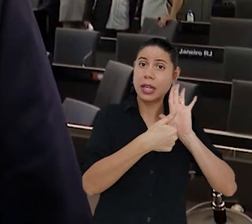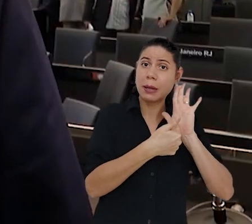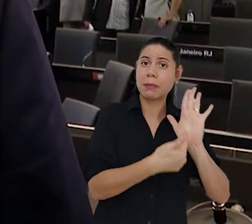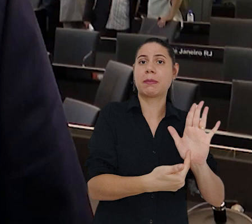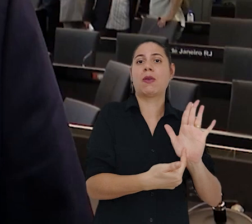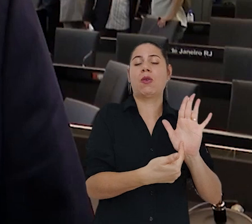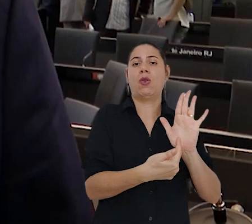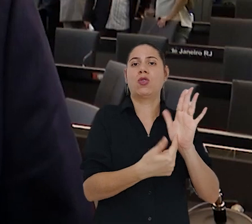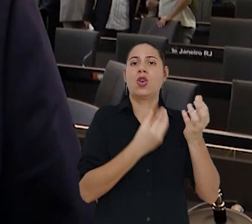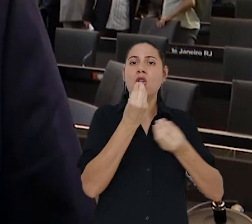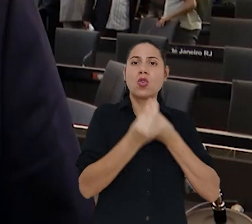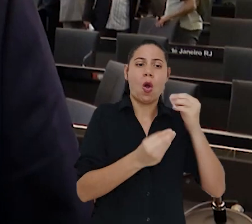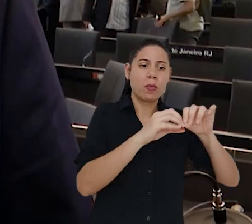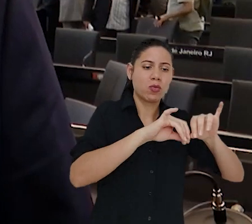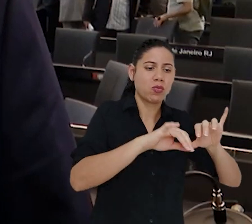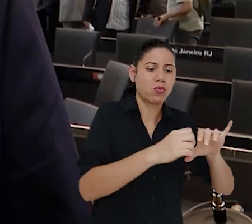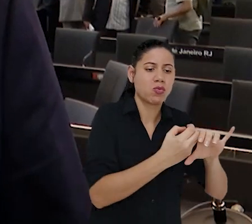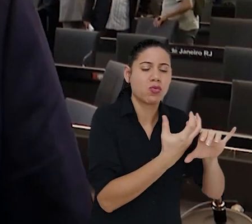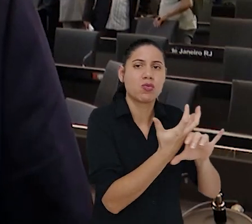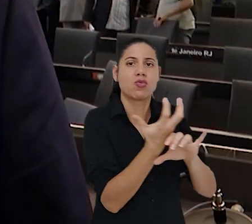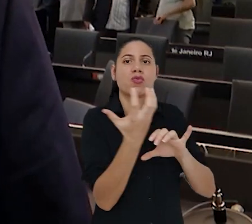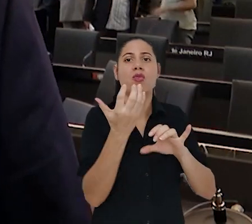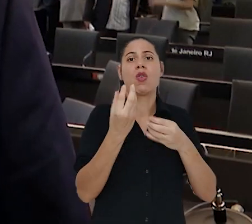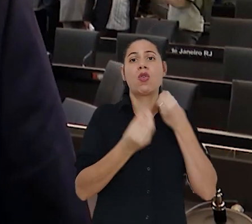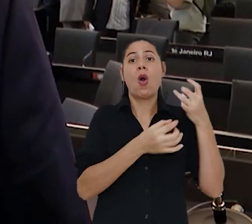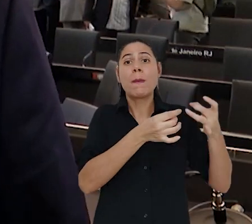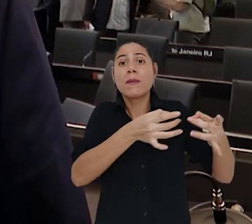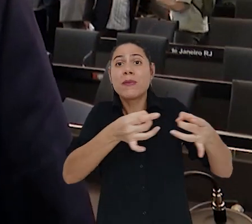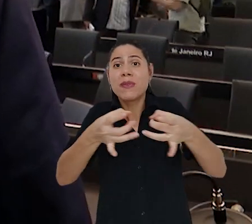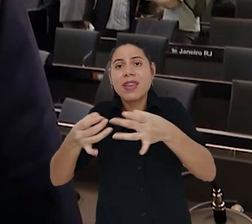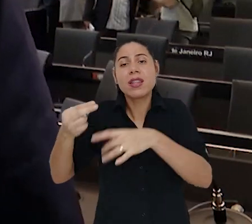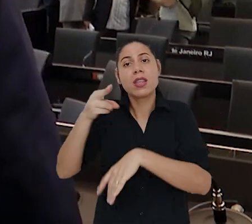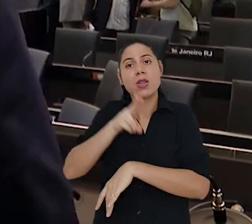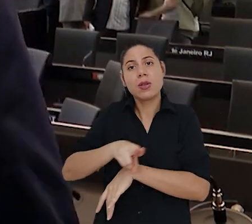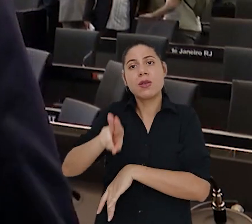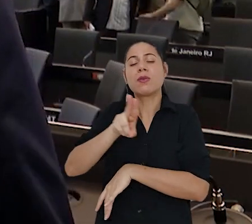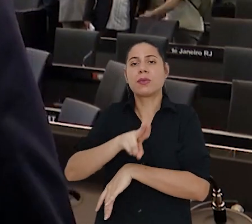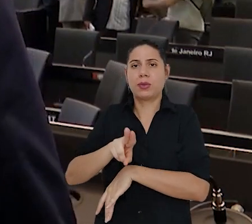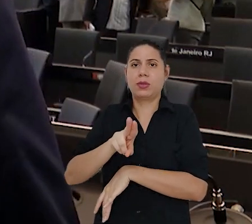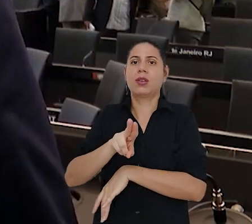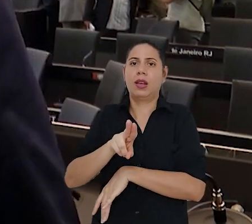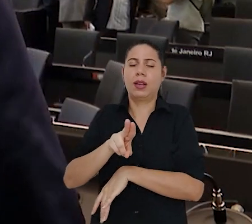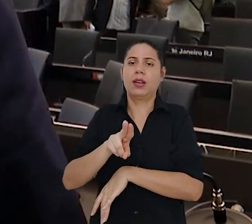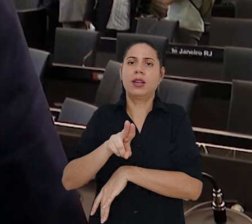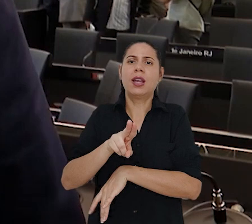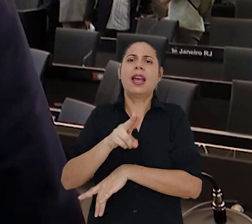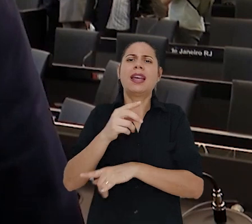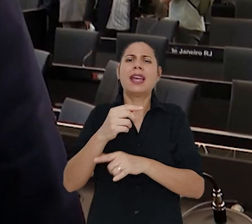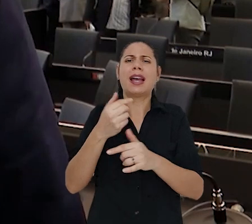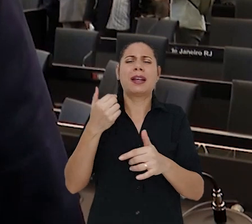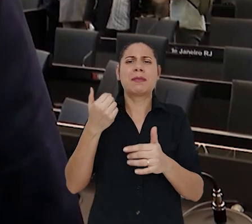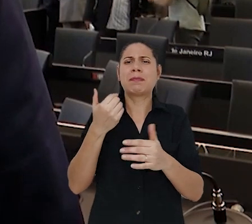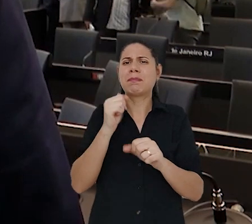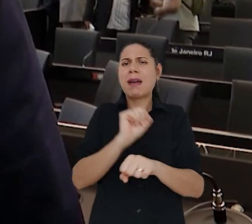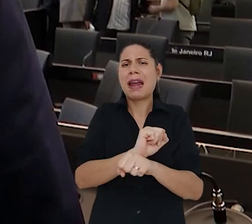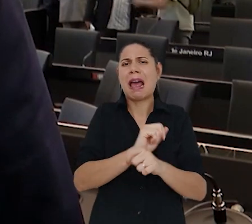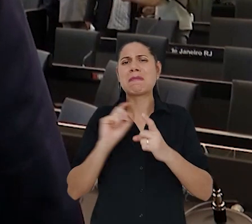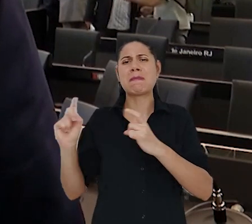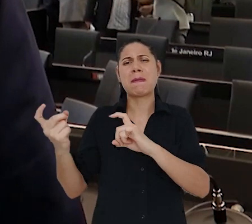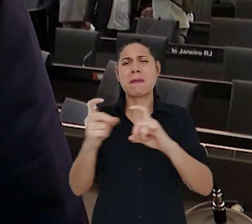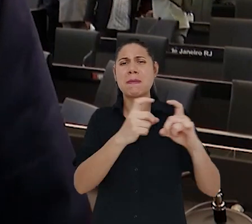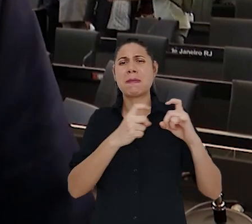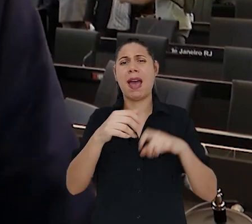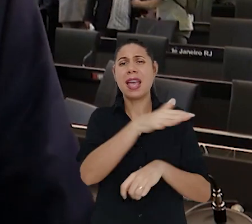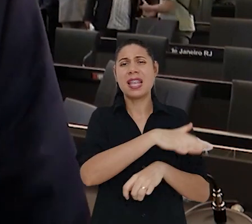a forma do cultivo, a forma da venda, a forma do uso, certamente nós tiraremos toda essa discussão do campo